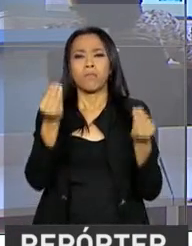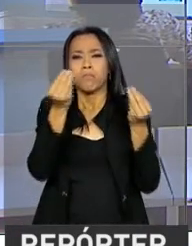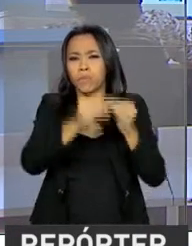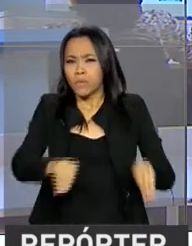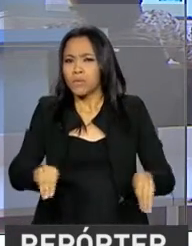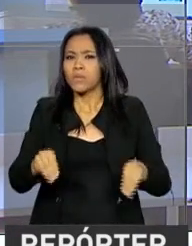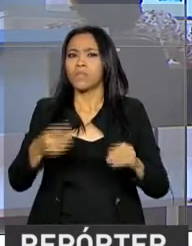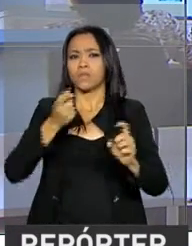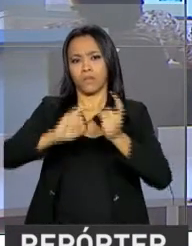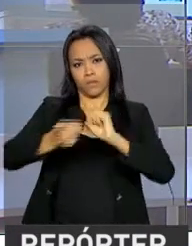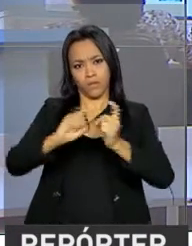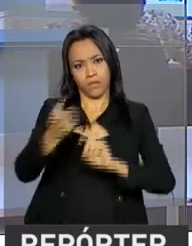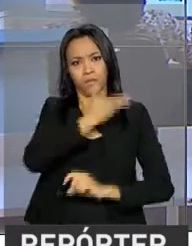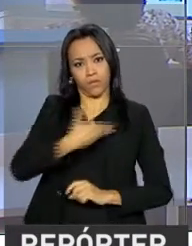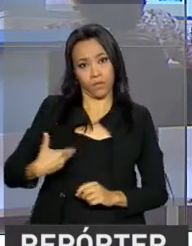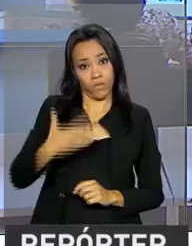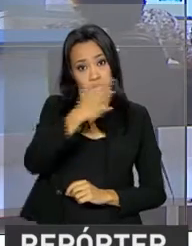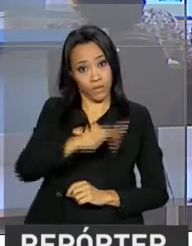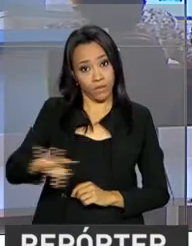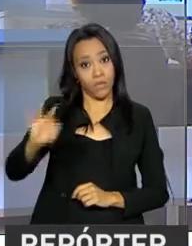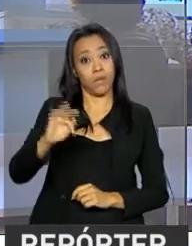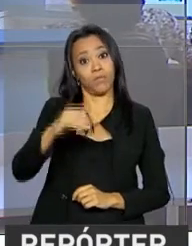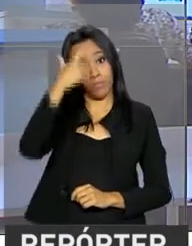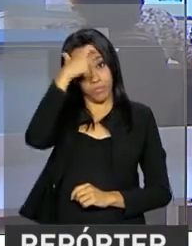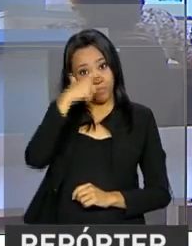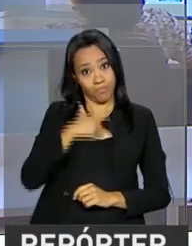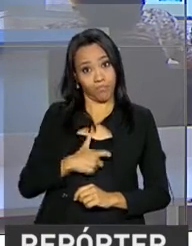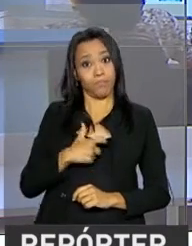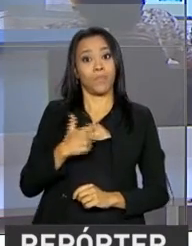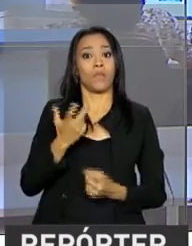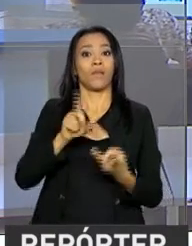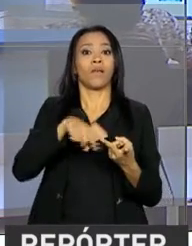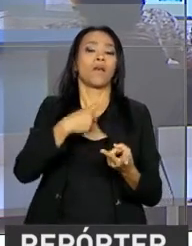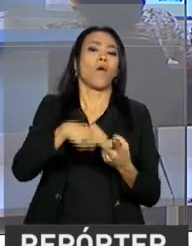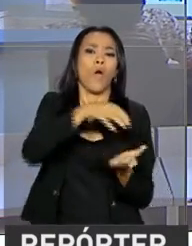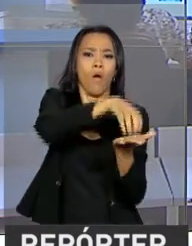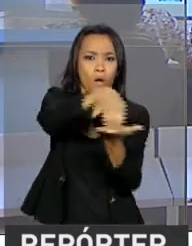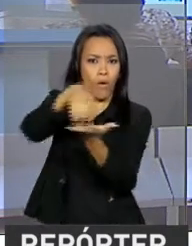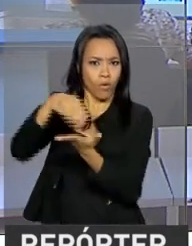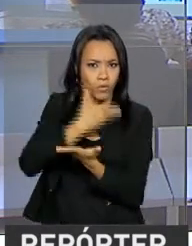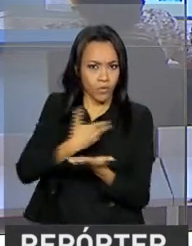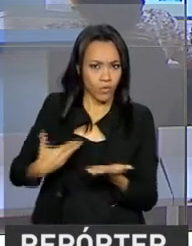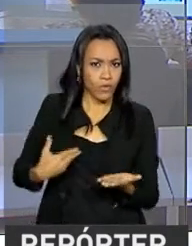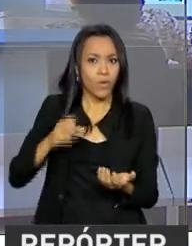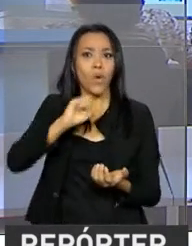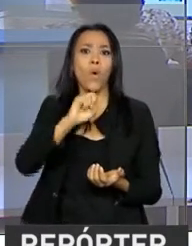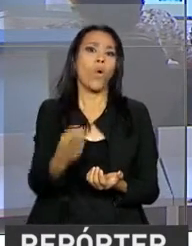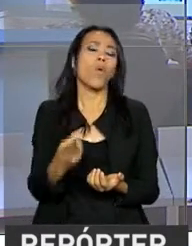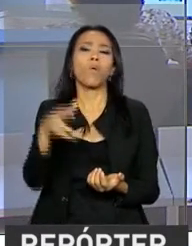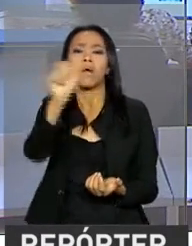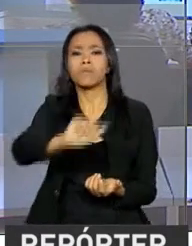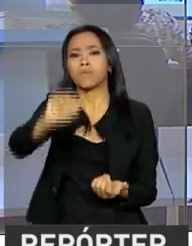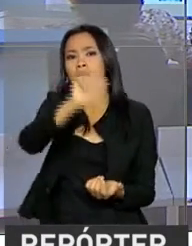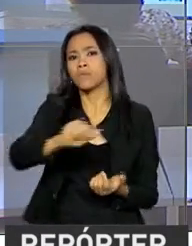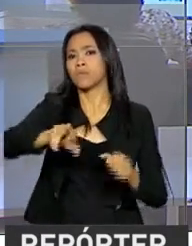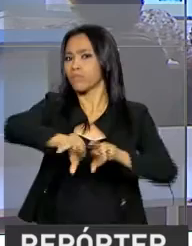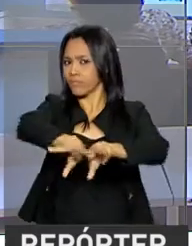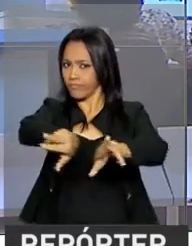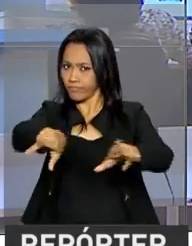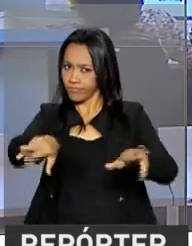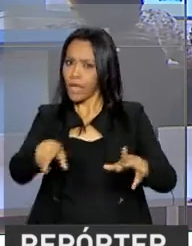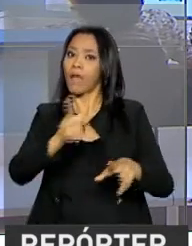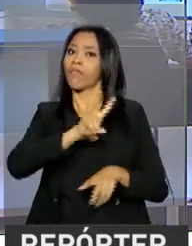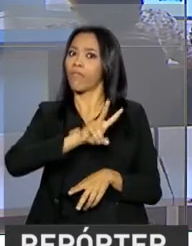pública federal por pessoas físicas órgãos governamentais quantidade sendo sem fins lucrativos